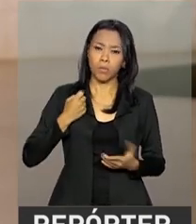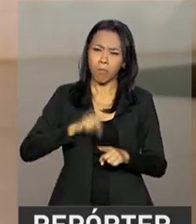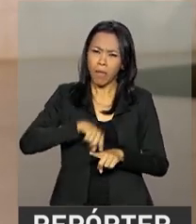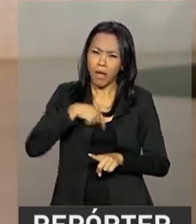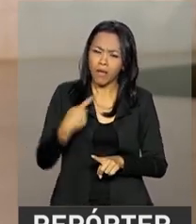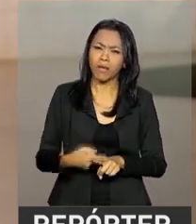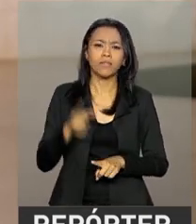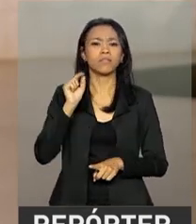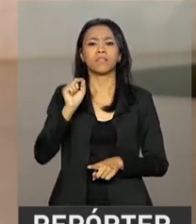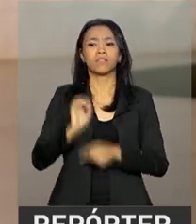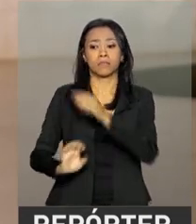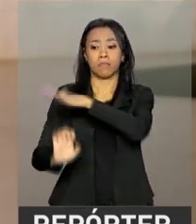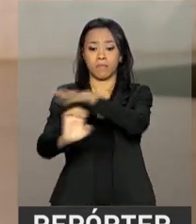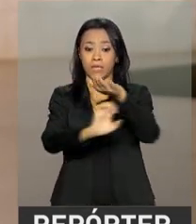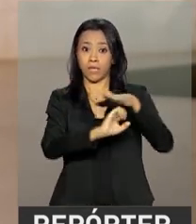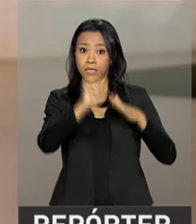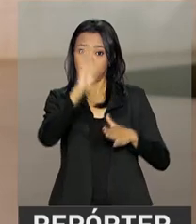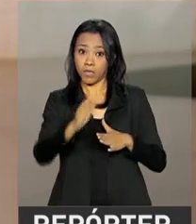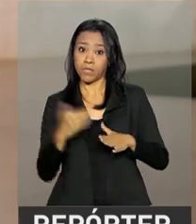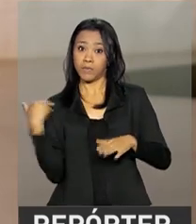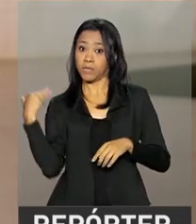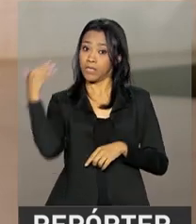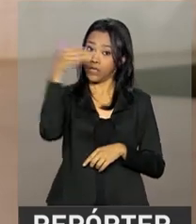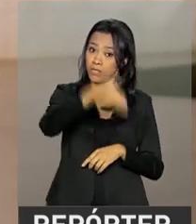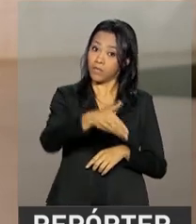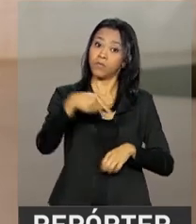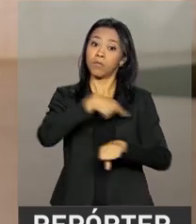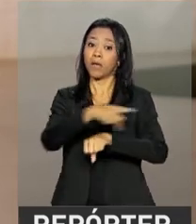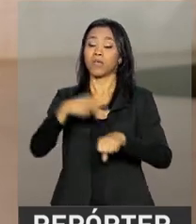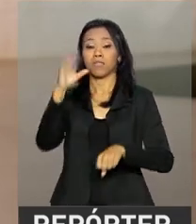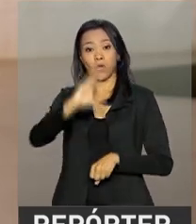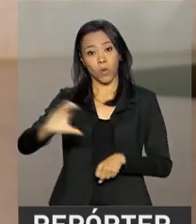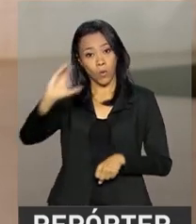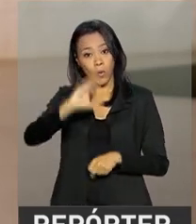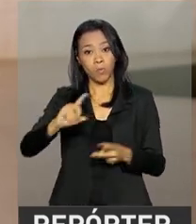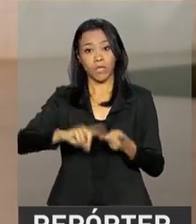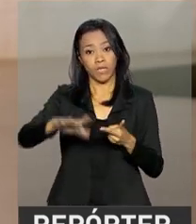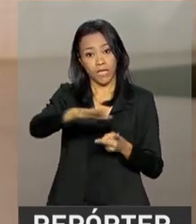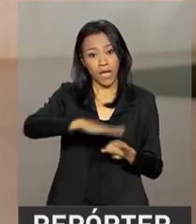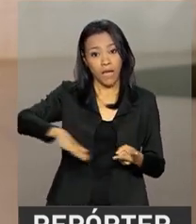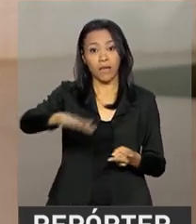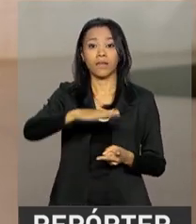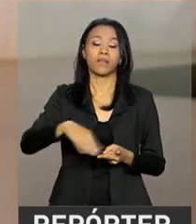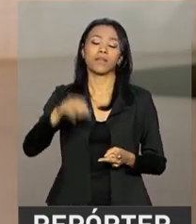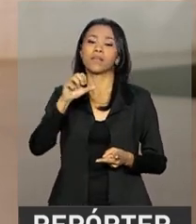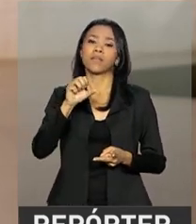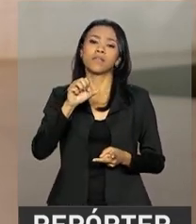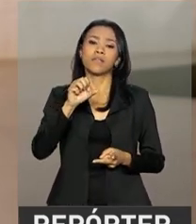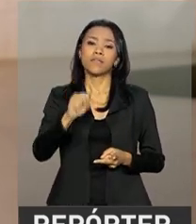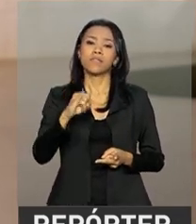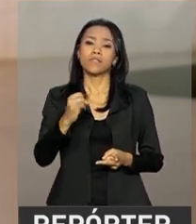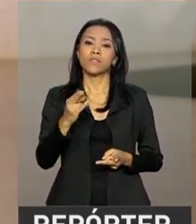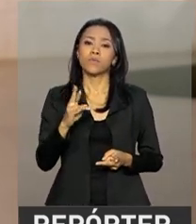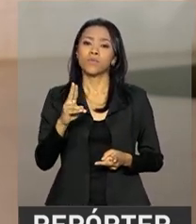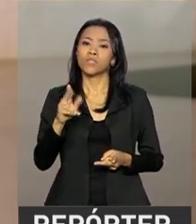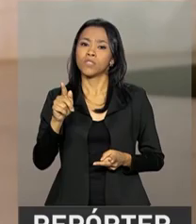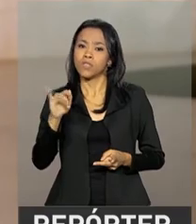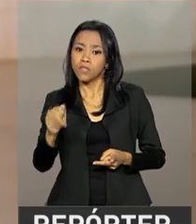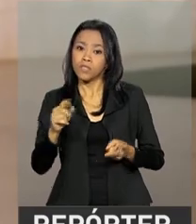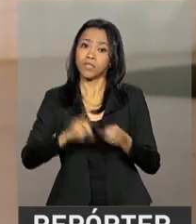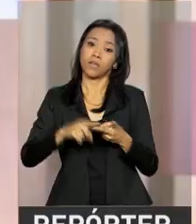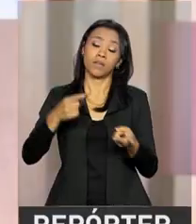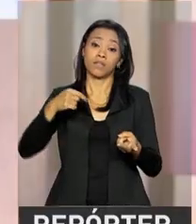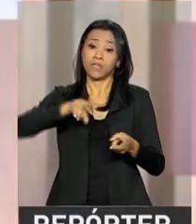de empresas brasileiras na Colômbia, em áreas como mineração, siderurgia, agronegócio e serviços